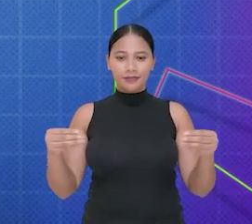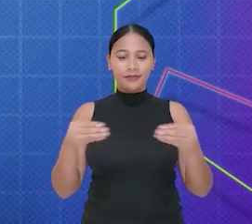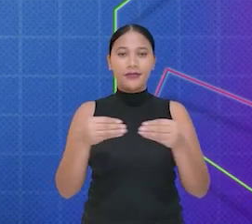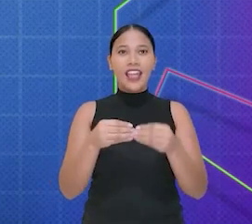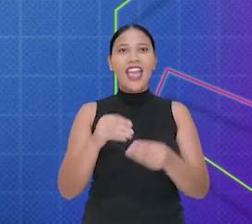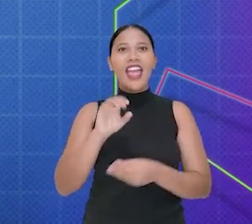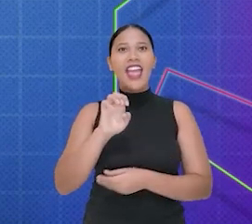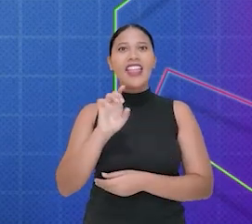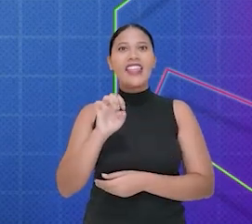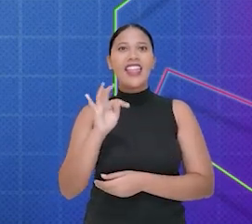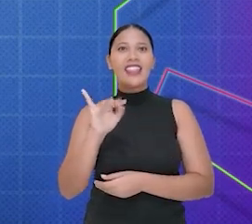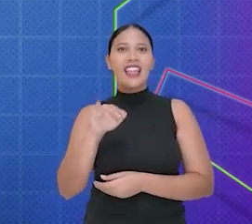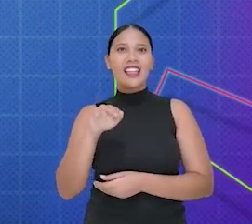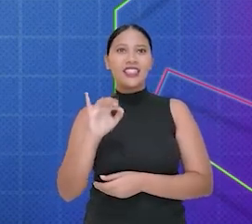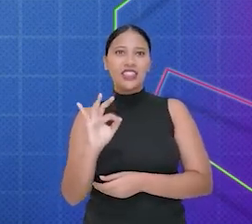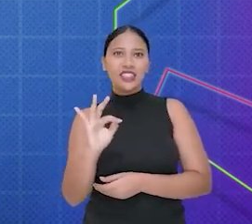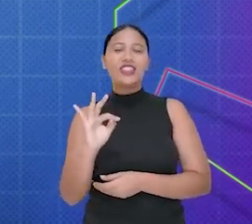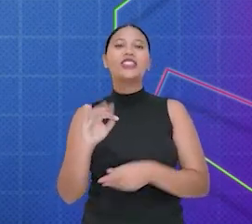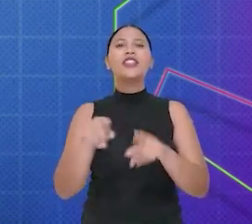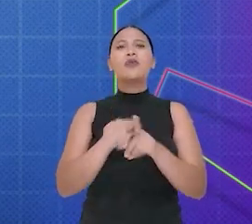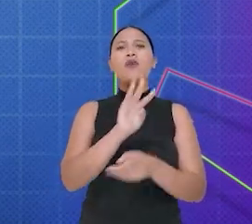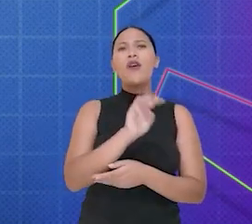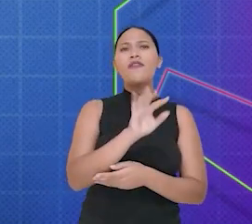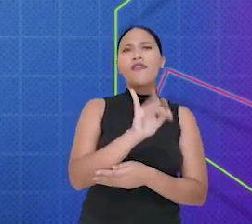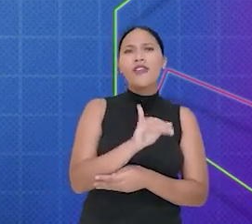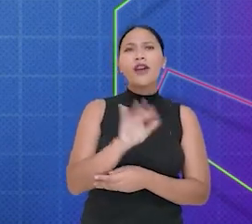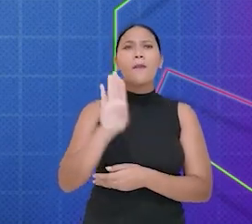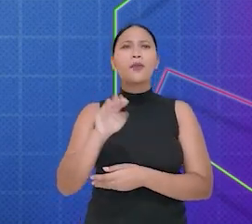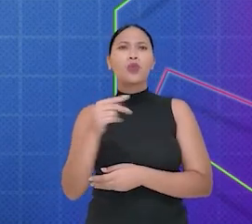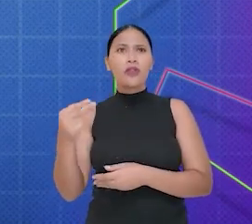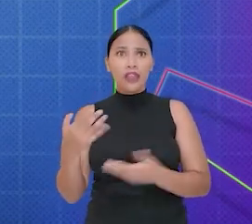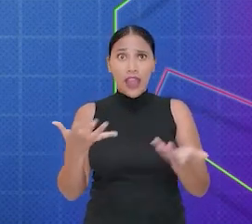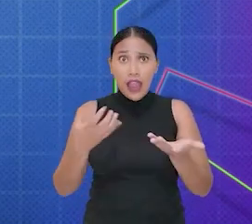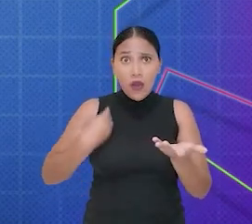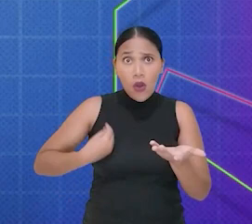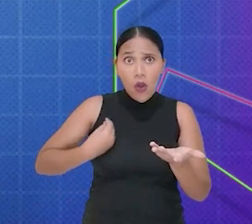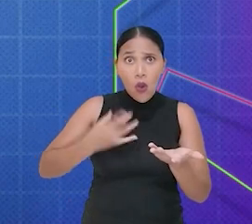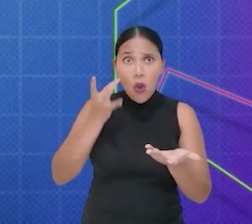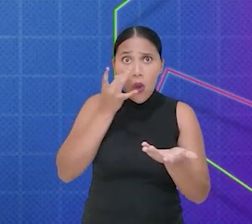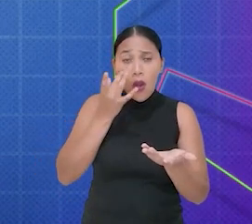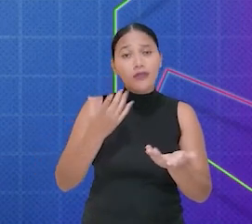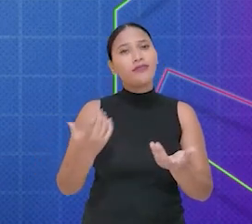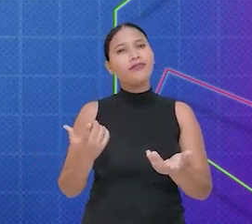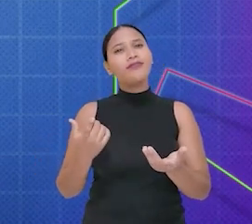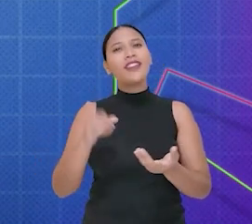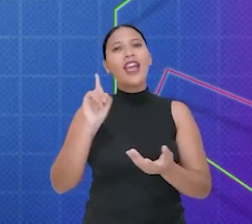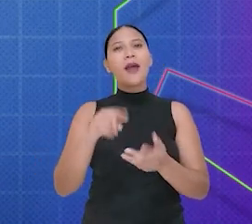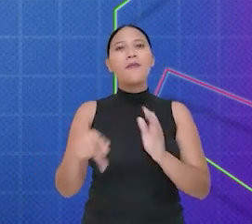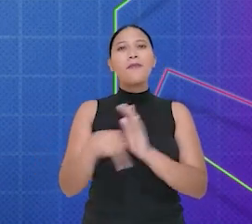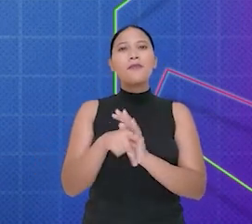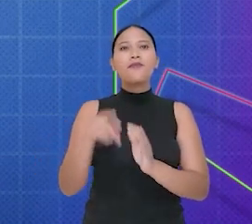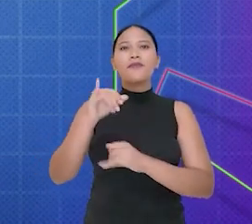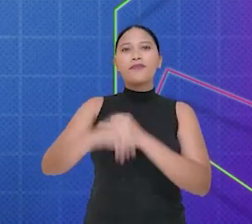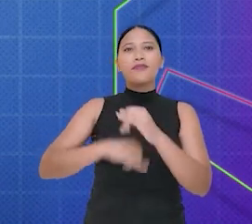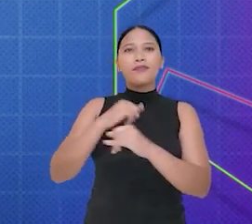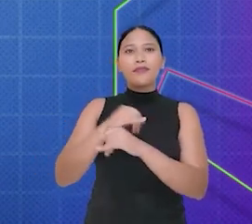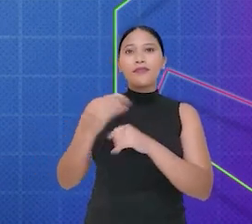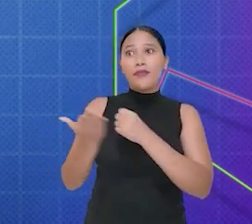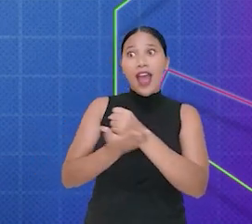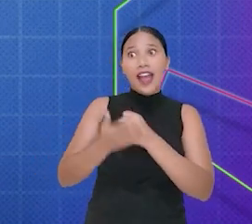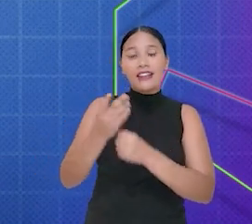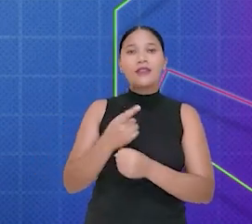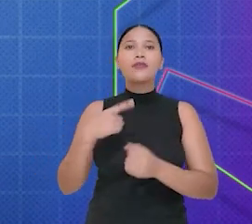Conectores Ethernet, Wi-Fi e Bluetooth. E você quer ficar online agora? Os conectores Ethernet são usados para